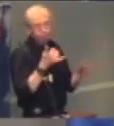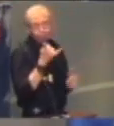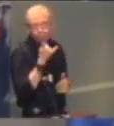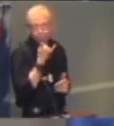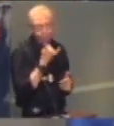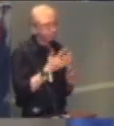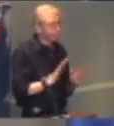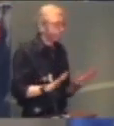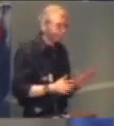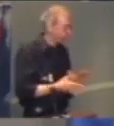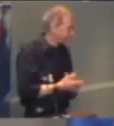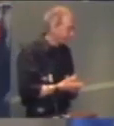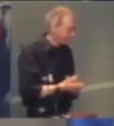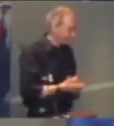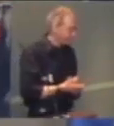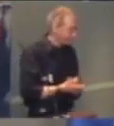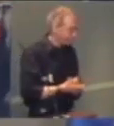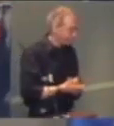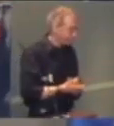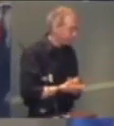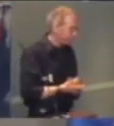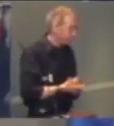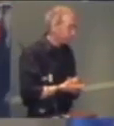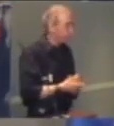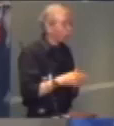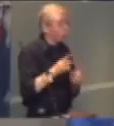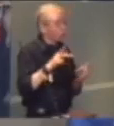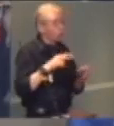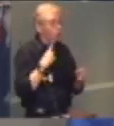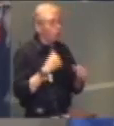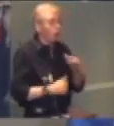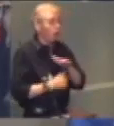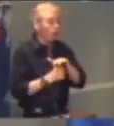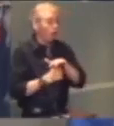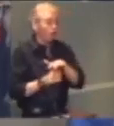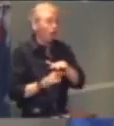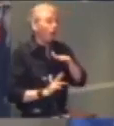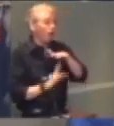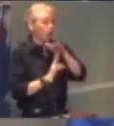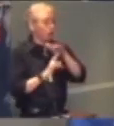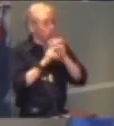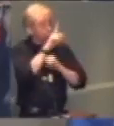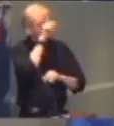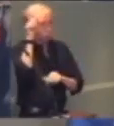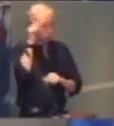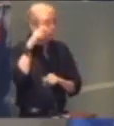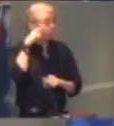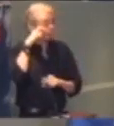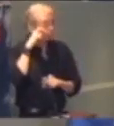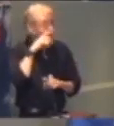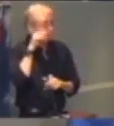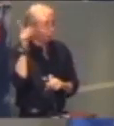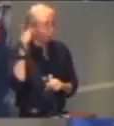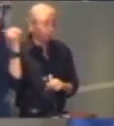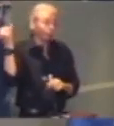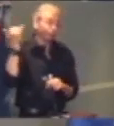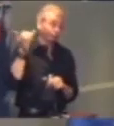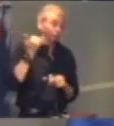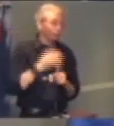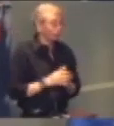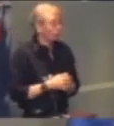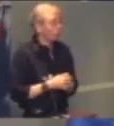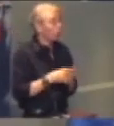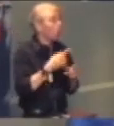infelizmente como a nossa digníssima reitora do Reino Unido de disse é a